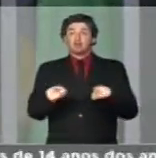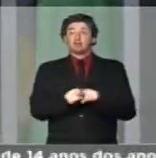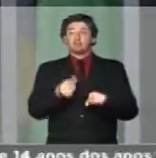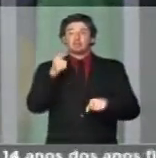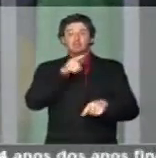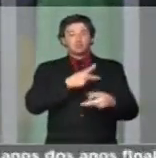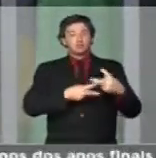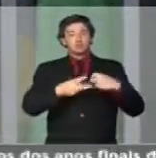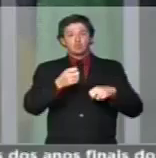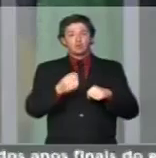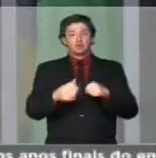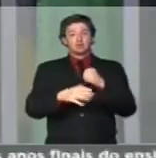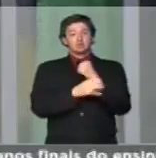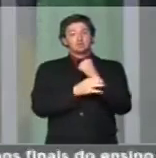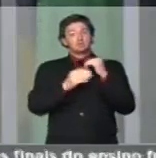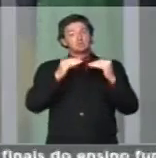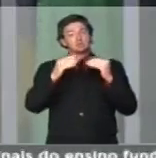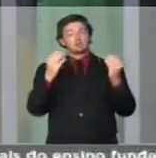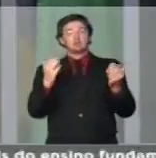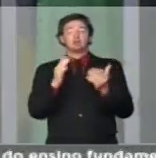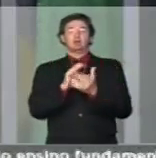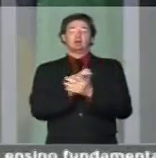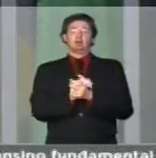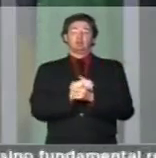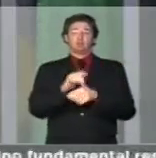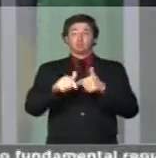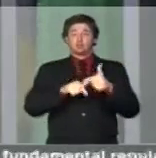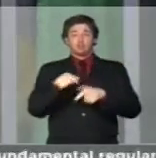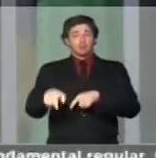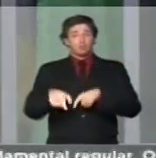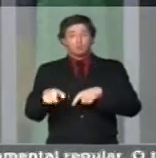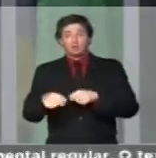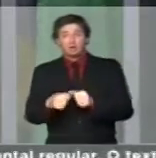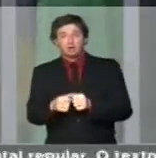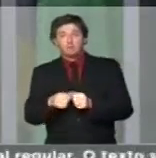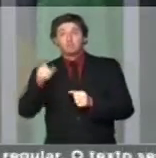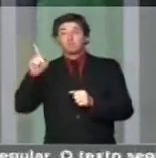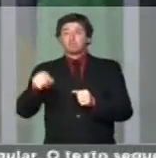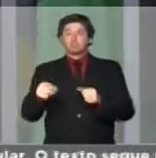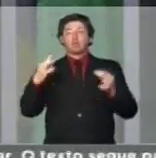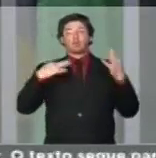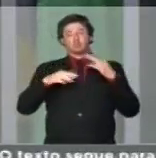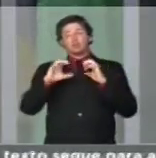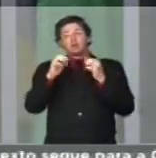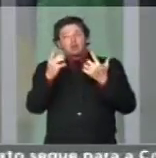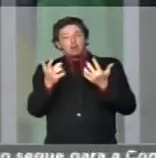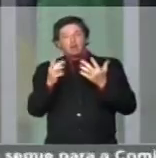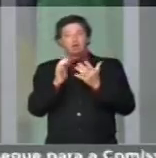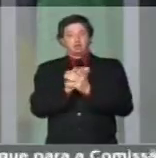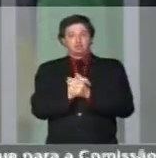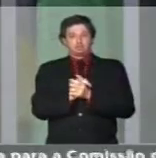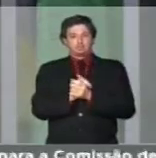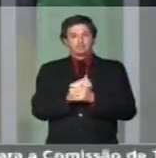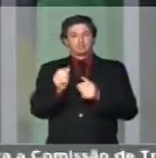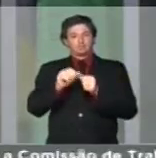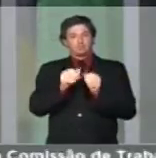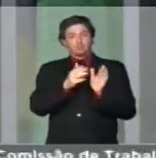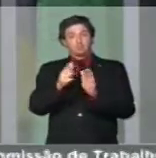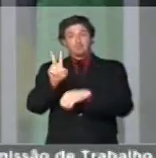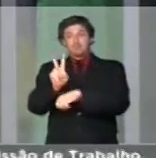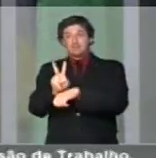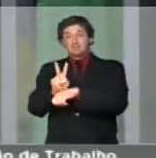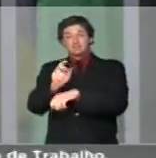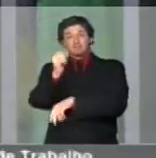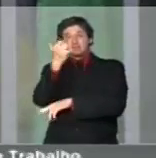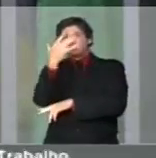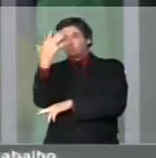uma exploração sustentável da atividade rural. É um turismo que, obviamente, se faz com um processo de